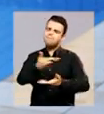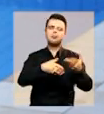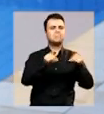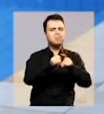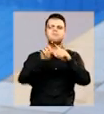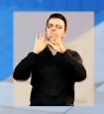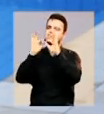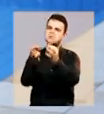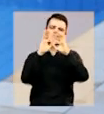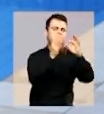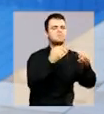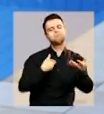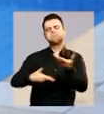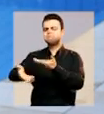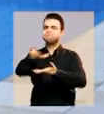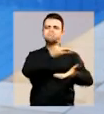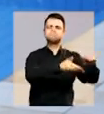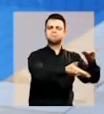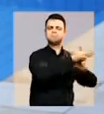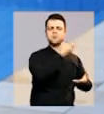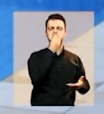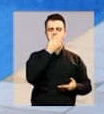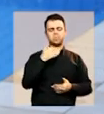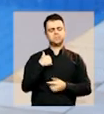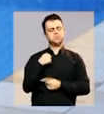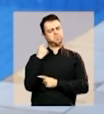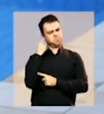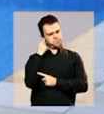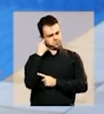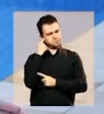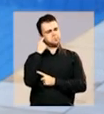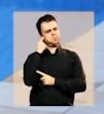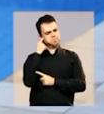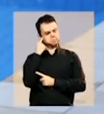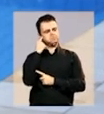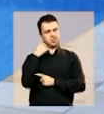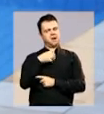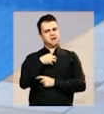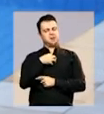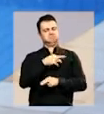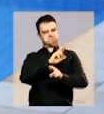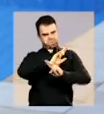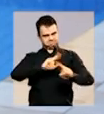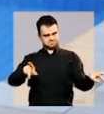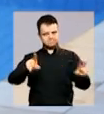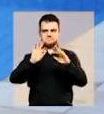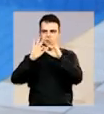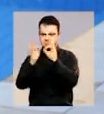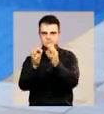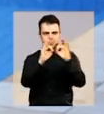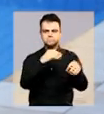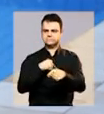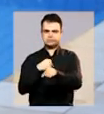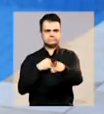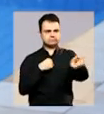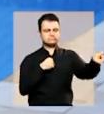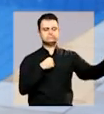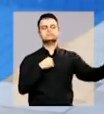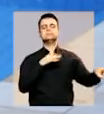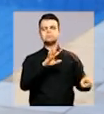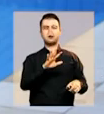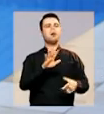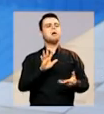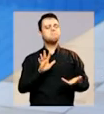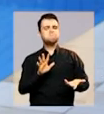também. E eu sabia que, era bem diferente cada família, mas realmente deu para